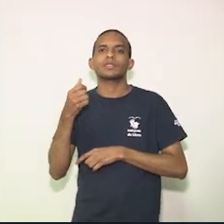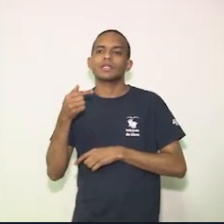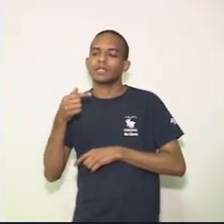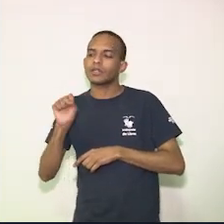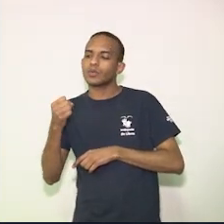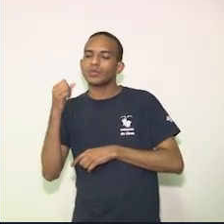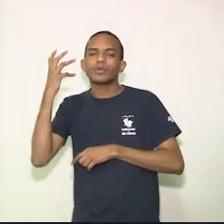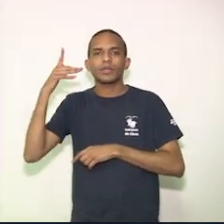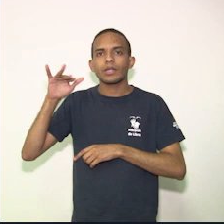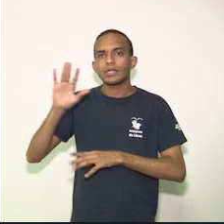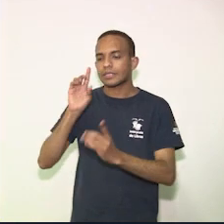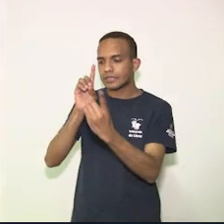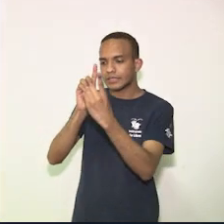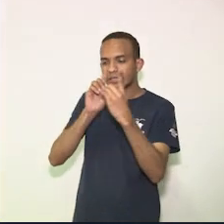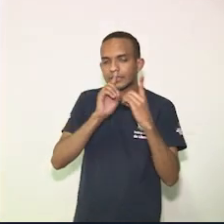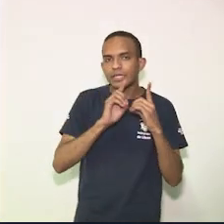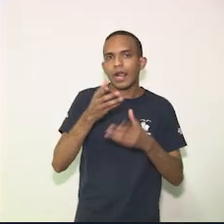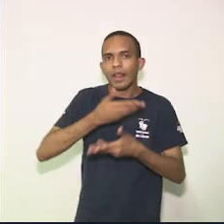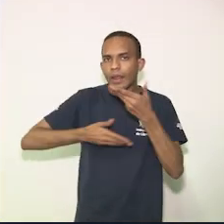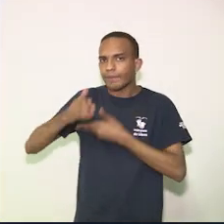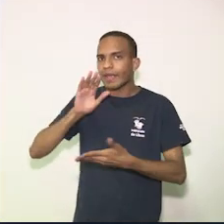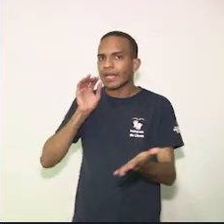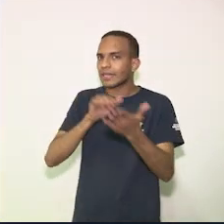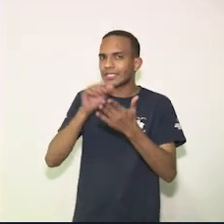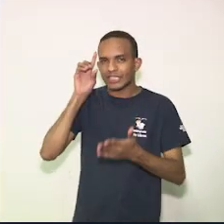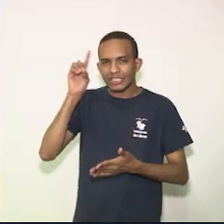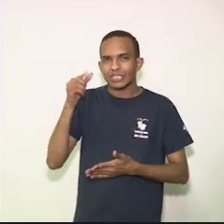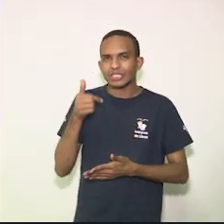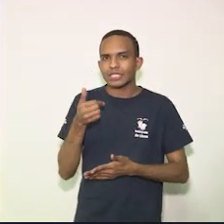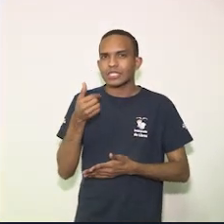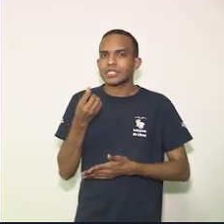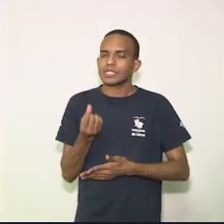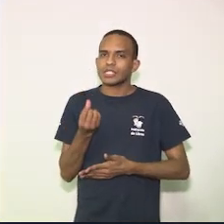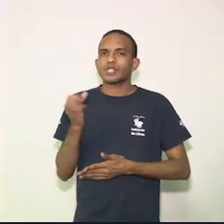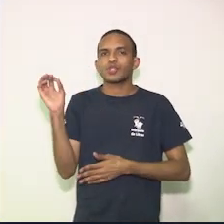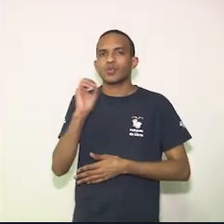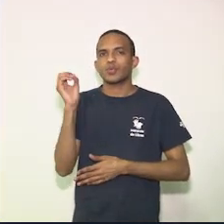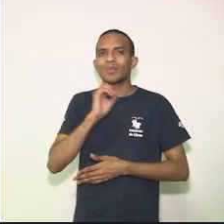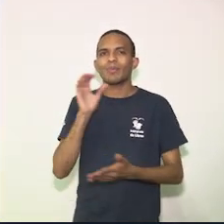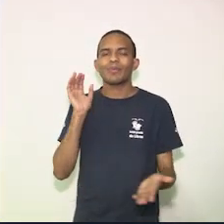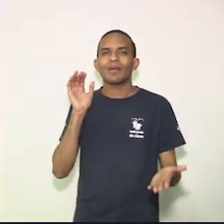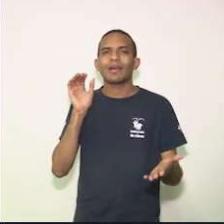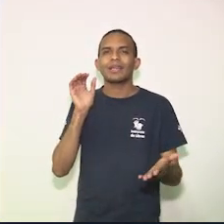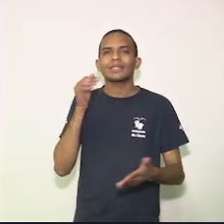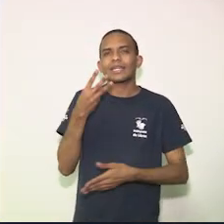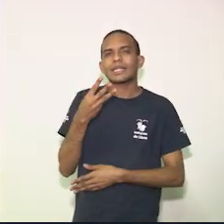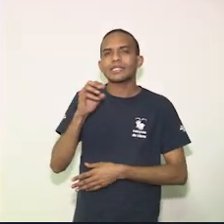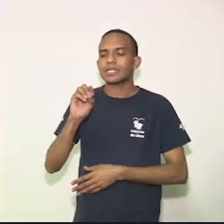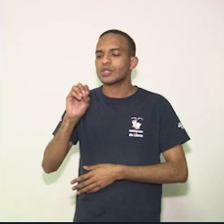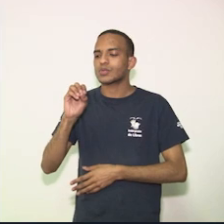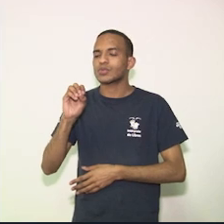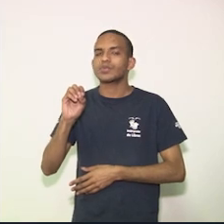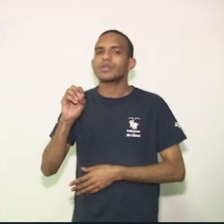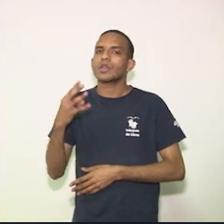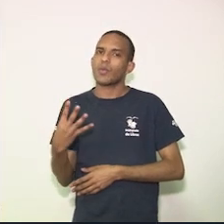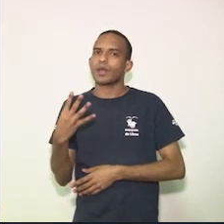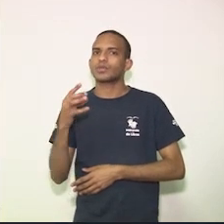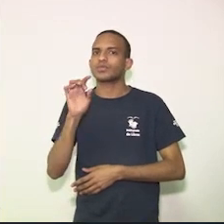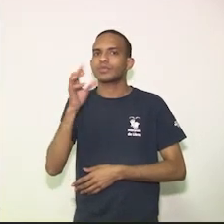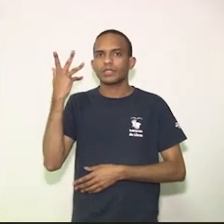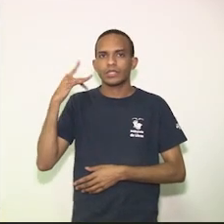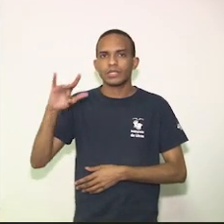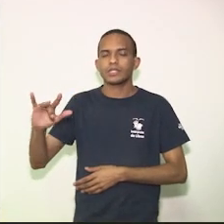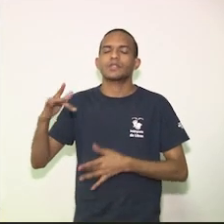1.878 crianças, participaram até o dia 16/10, 304 crianças voluntariamente.